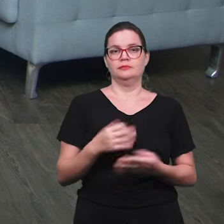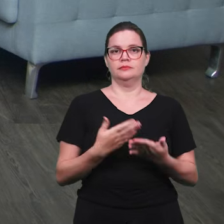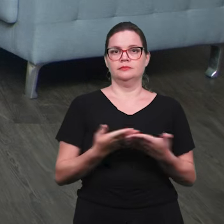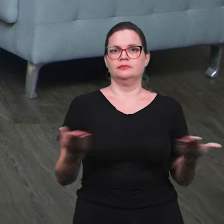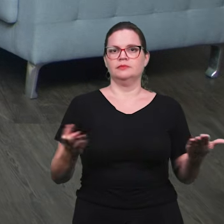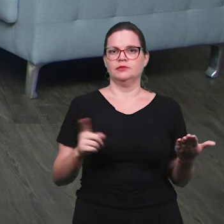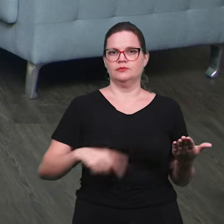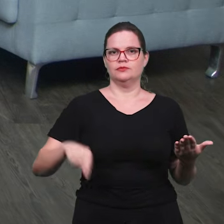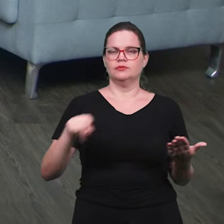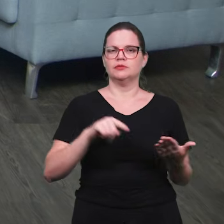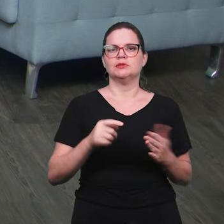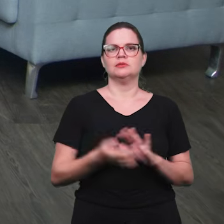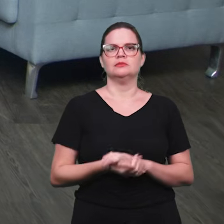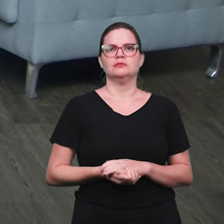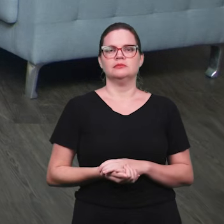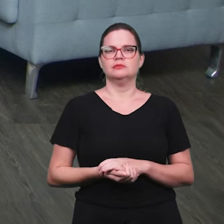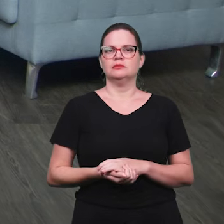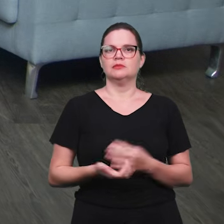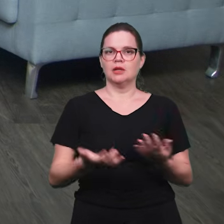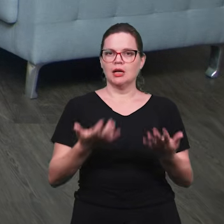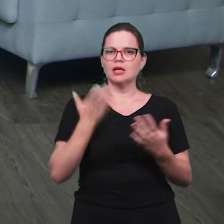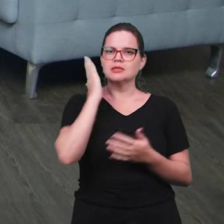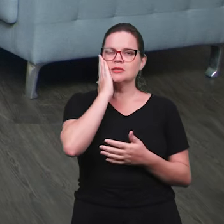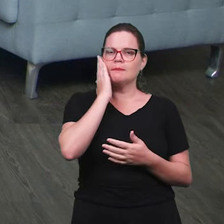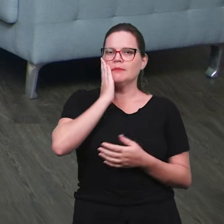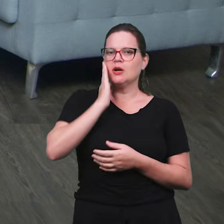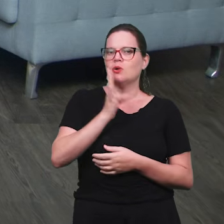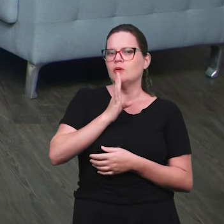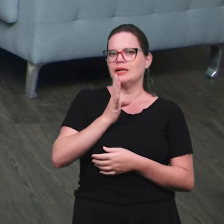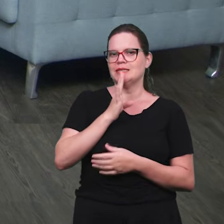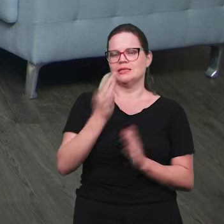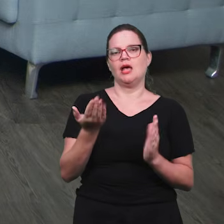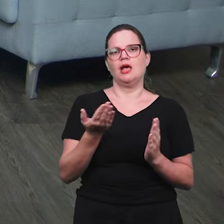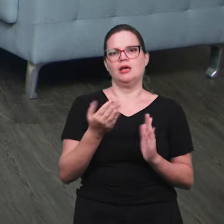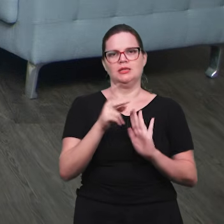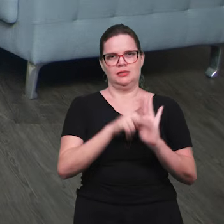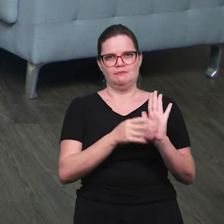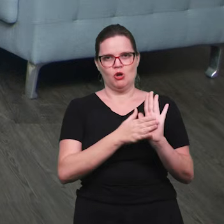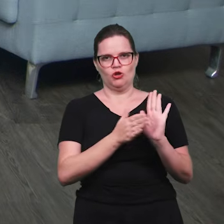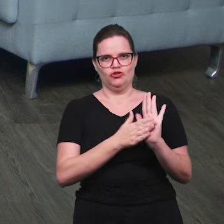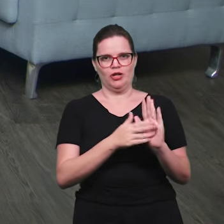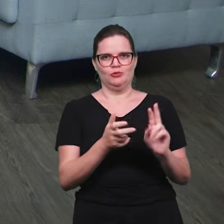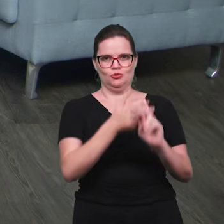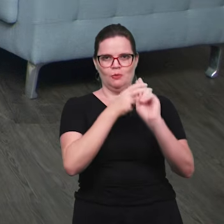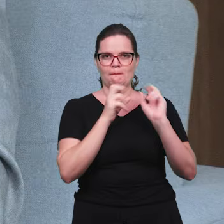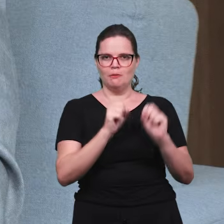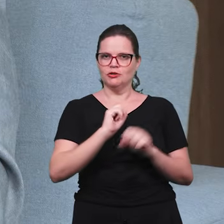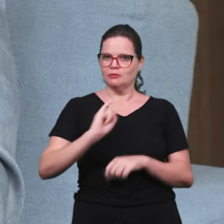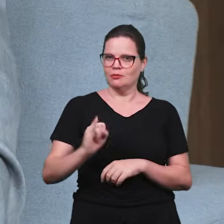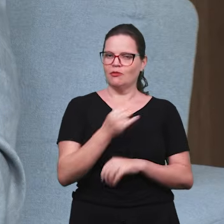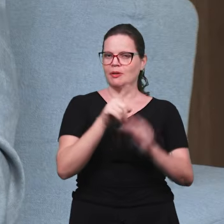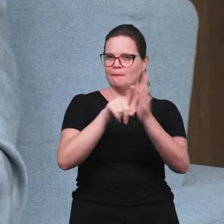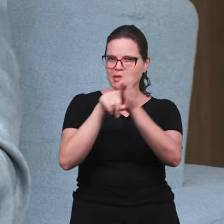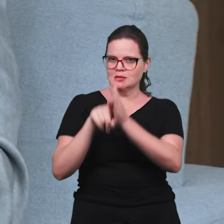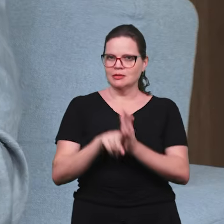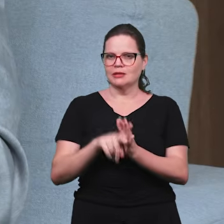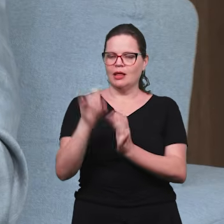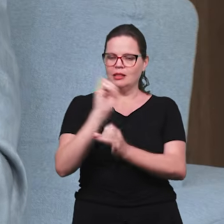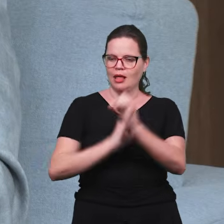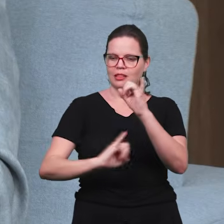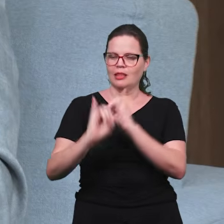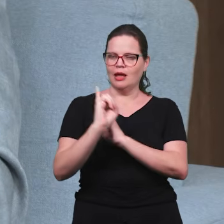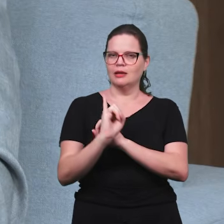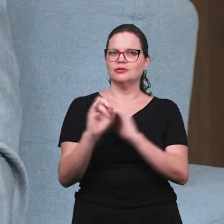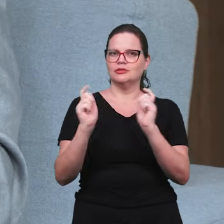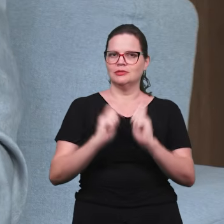os irmãos que quiserem, as pessoas que quiserem ter o conhecimento desses programas, podem pesquisar sobre isso também, né?